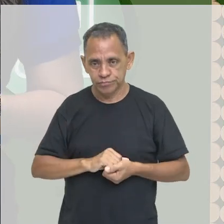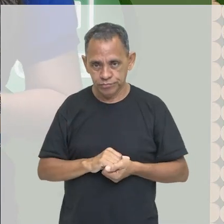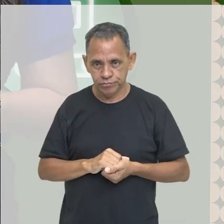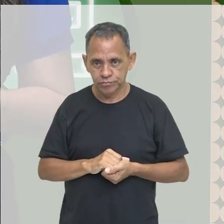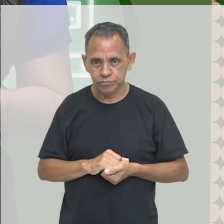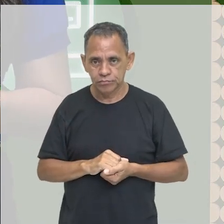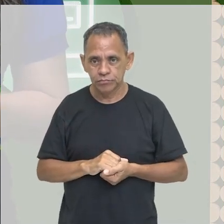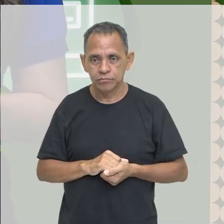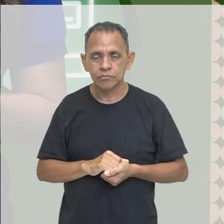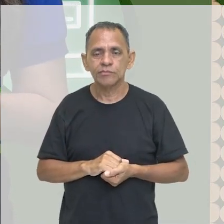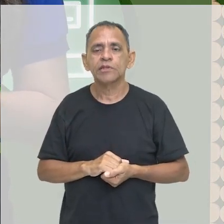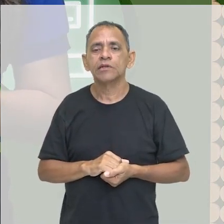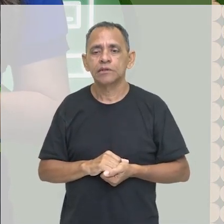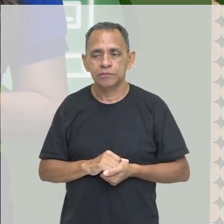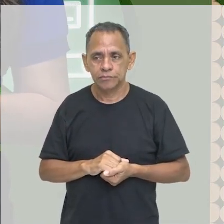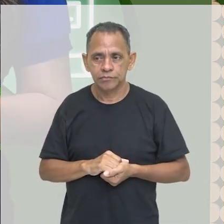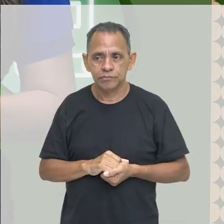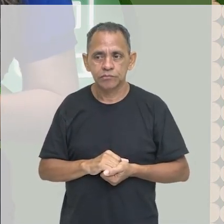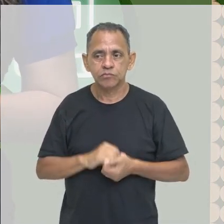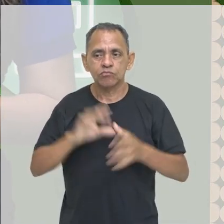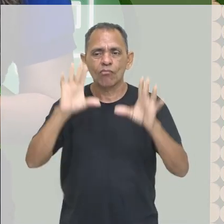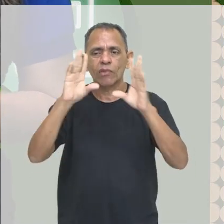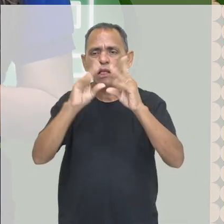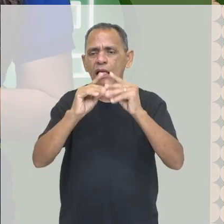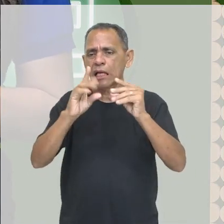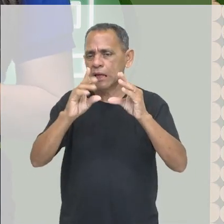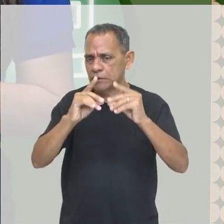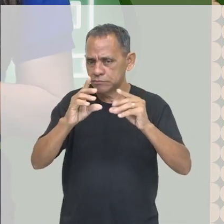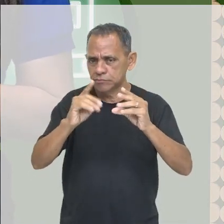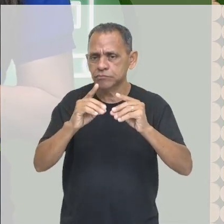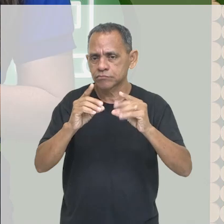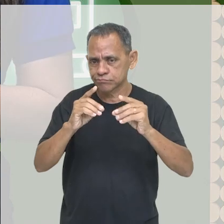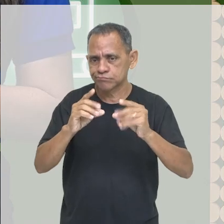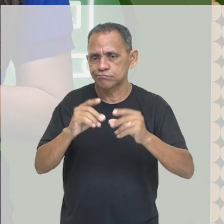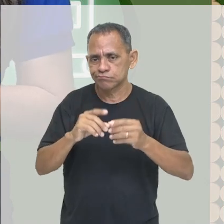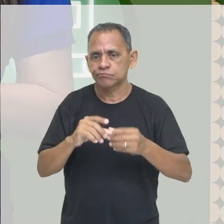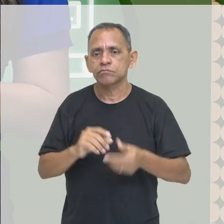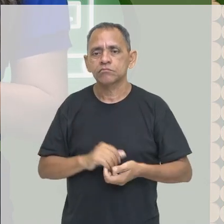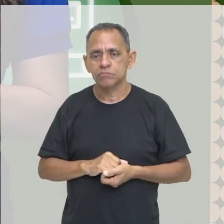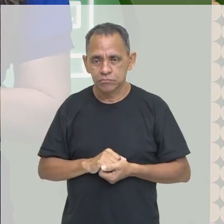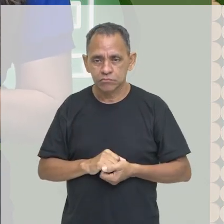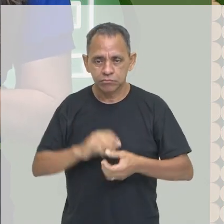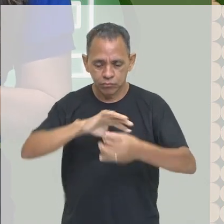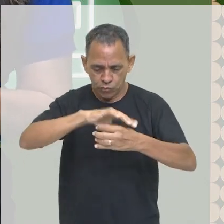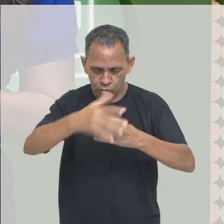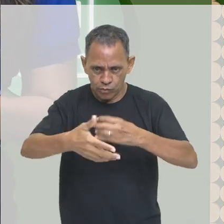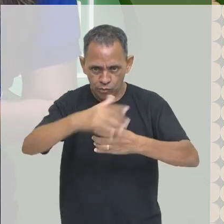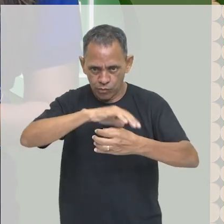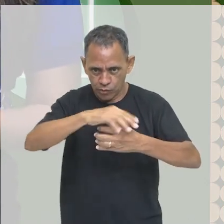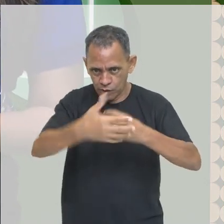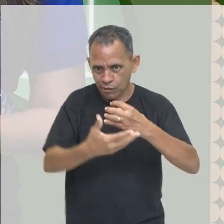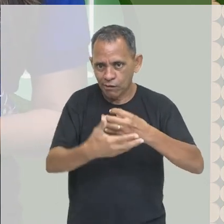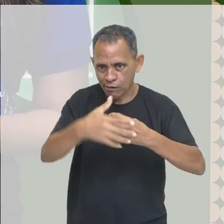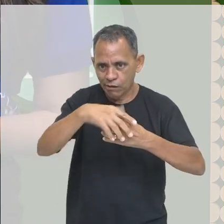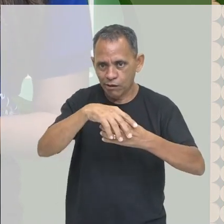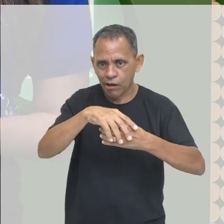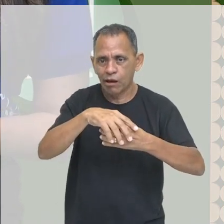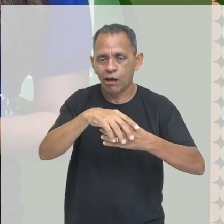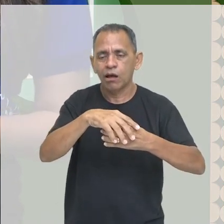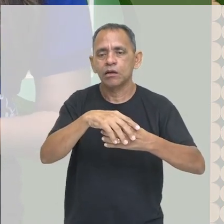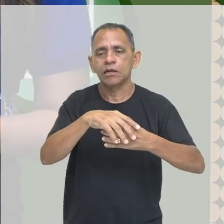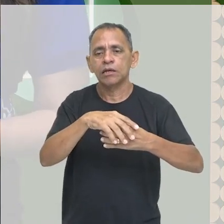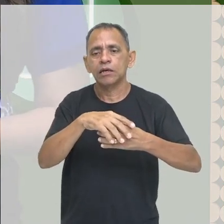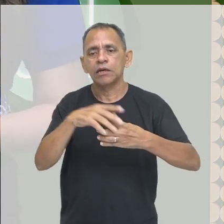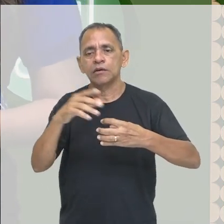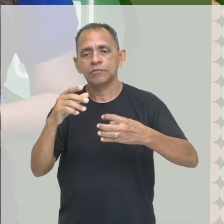da parte líquida, certo? Pela membrana permeável, do meio menos